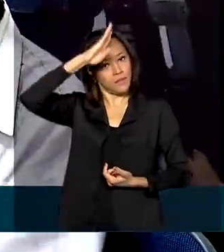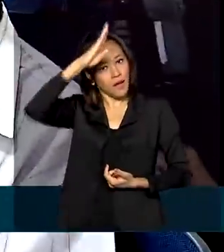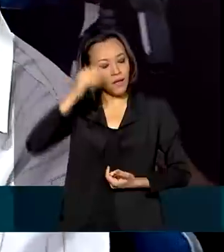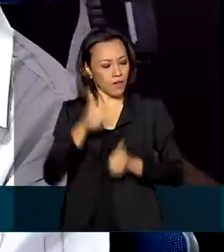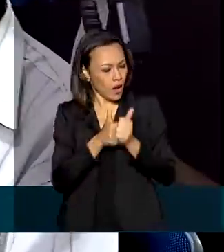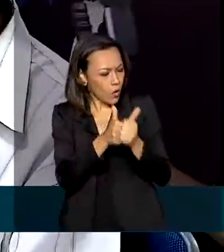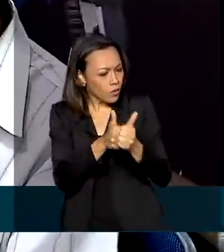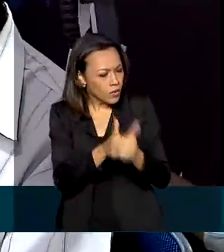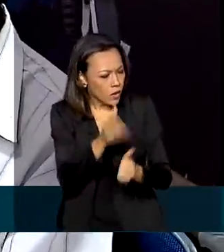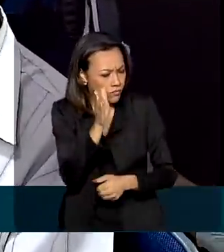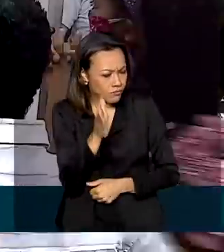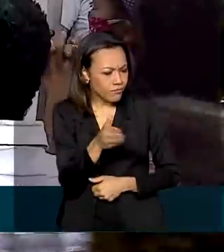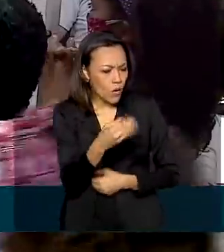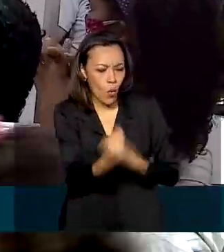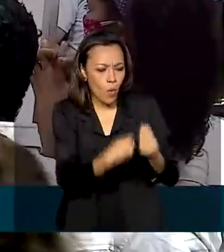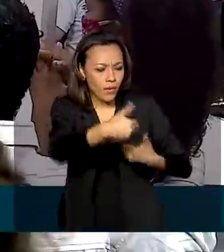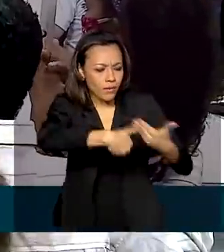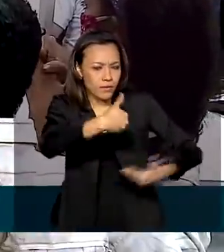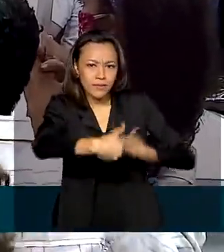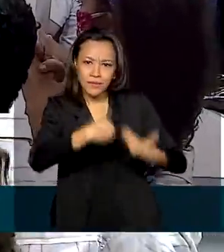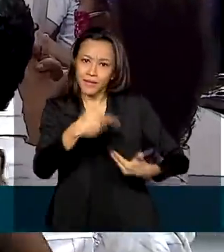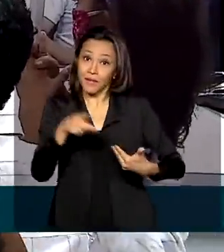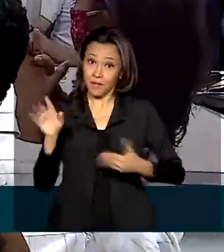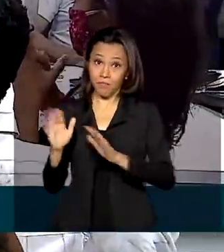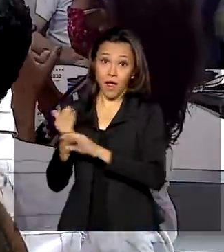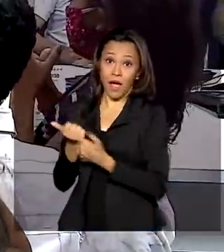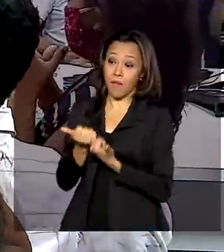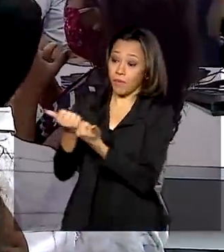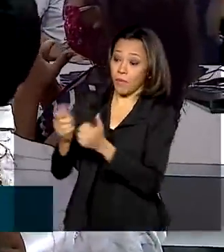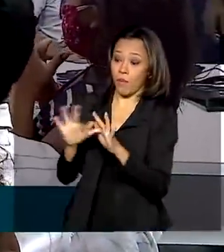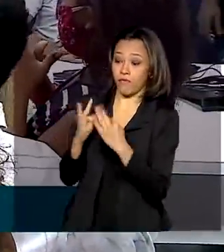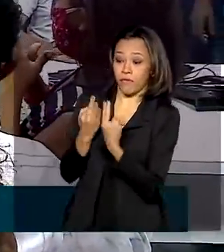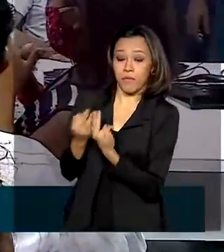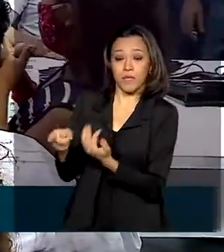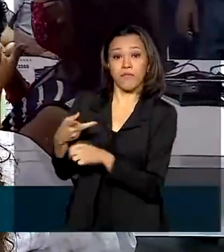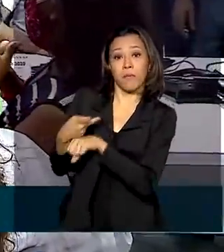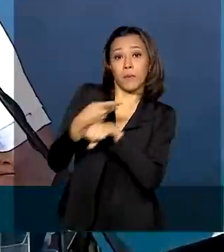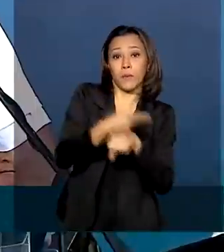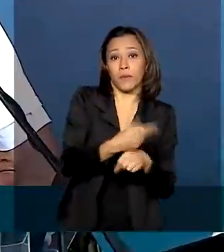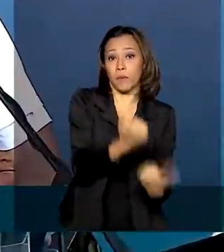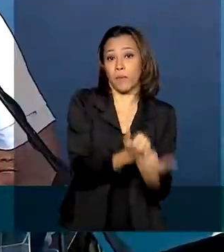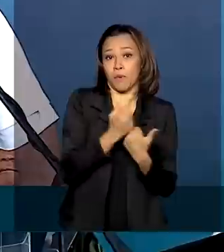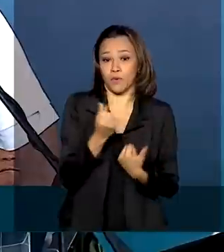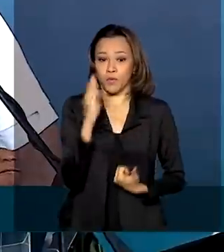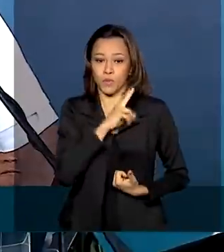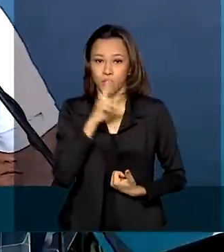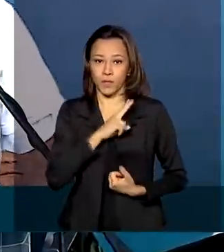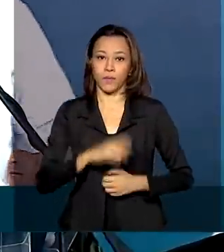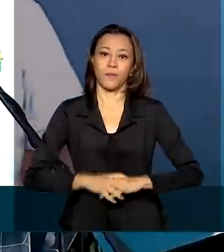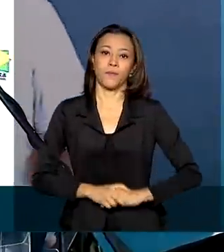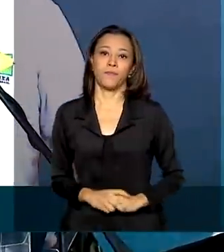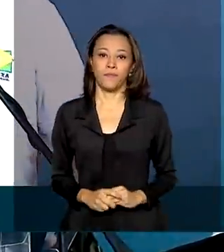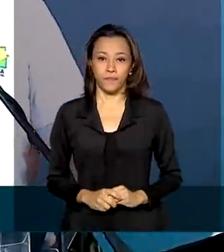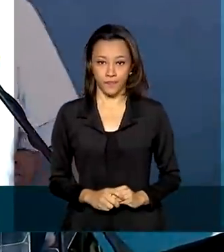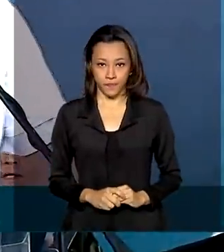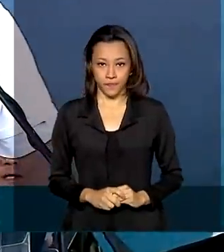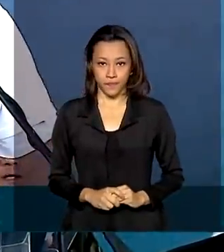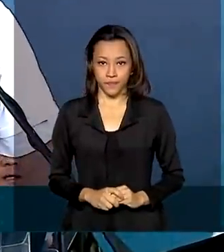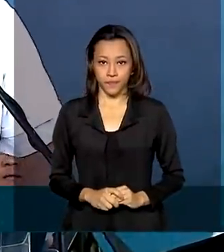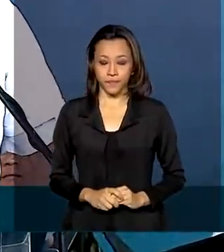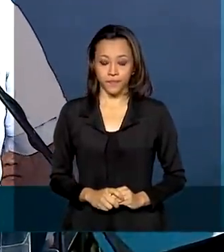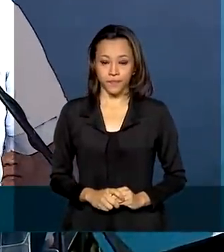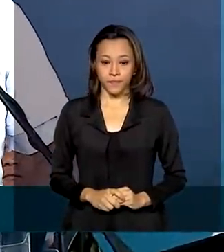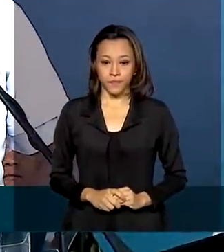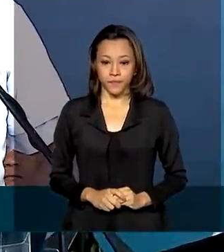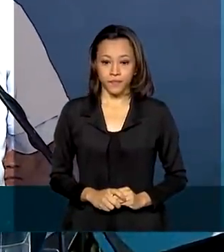atendimento para ajudar uma família que buscava receber o auxílio emergencial. Hoje conheci, pela